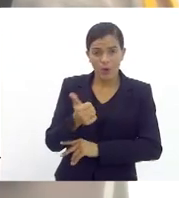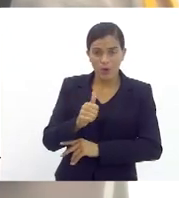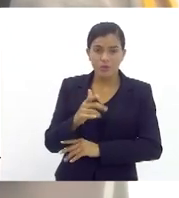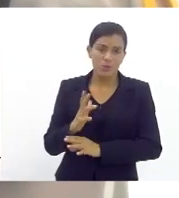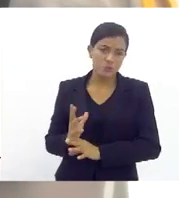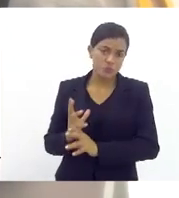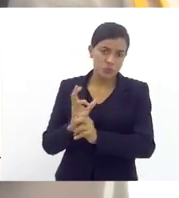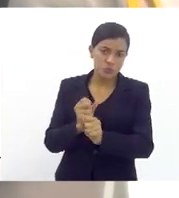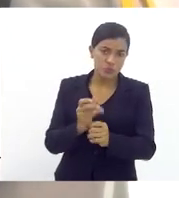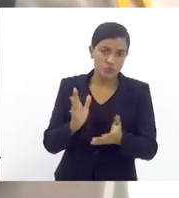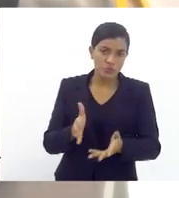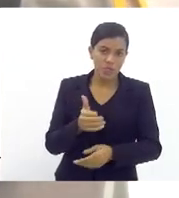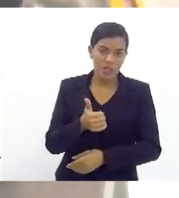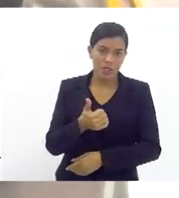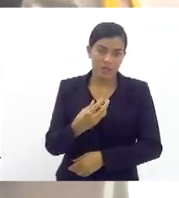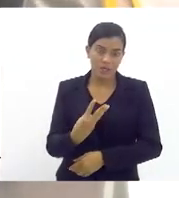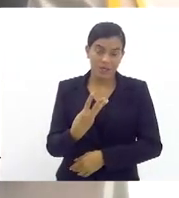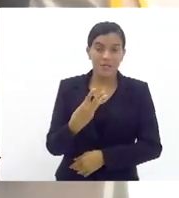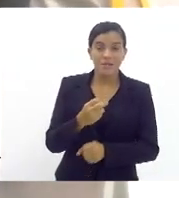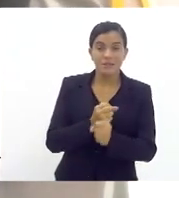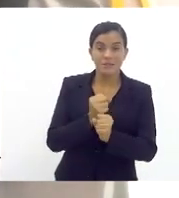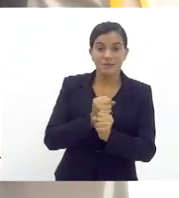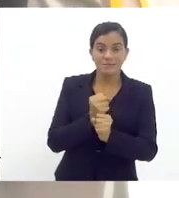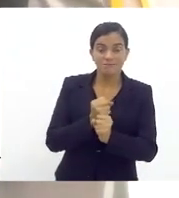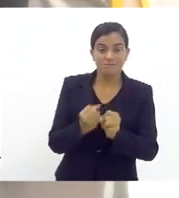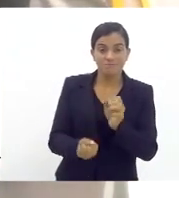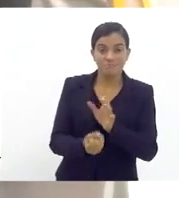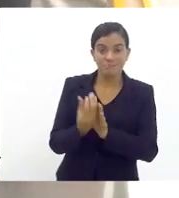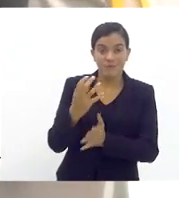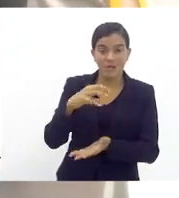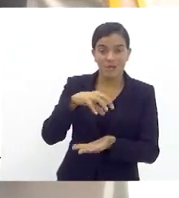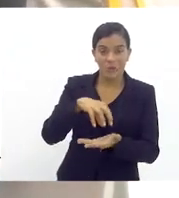anos da criação do núcleo. E